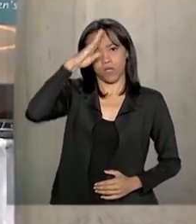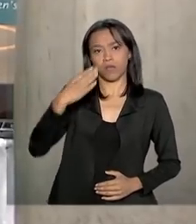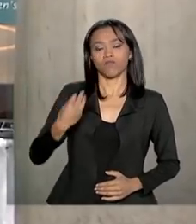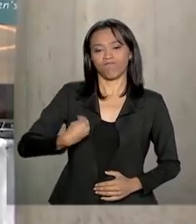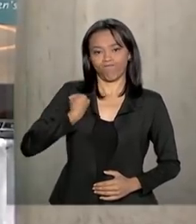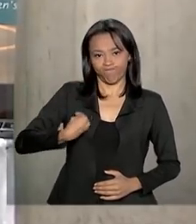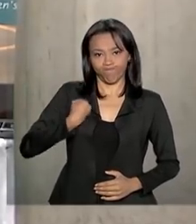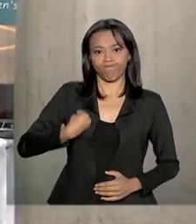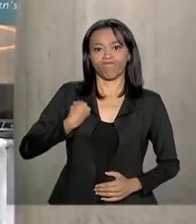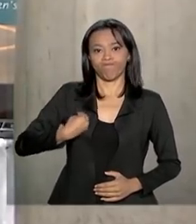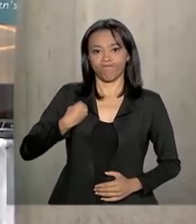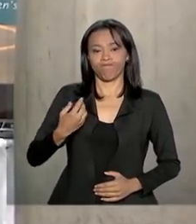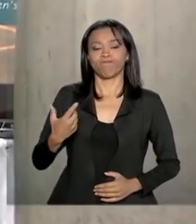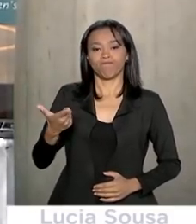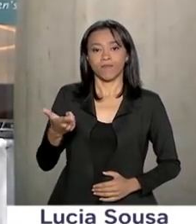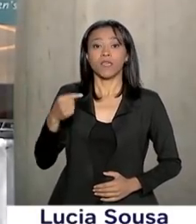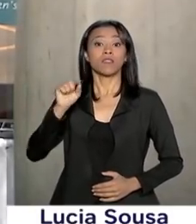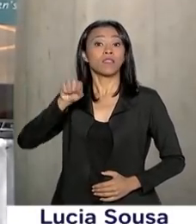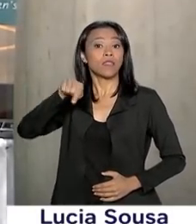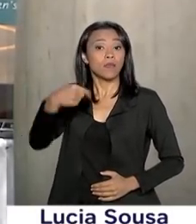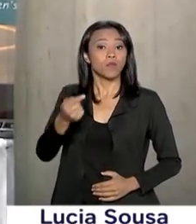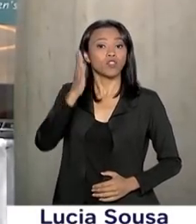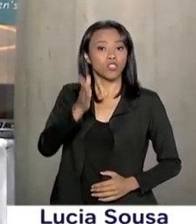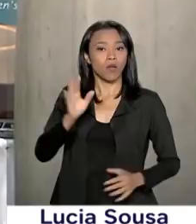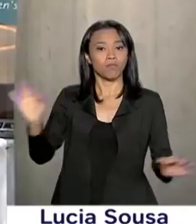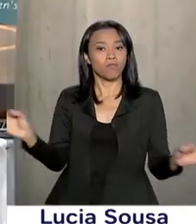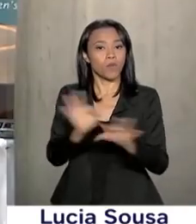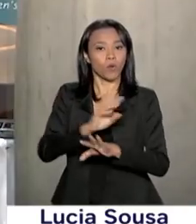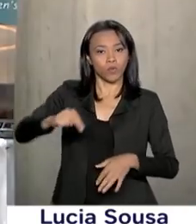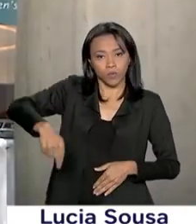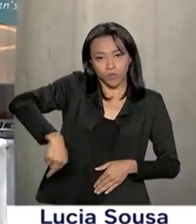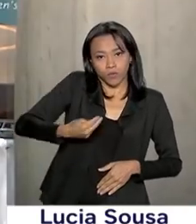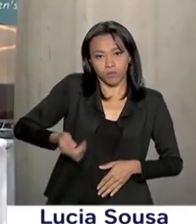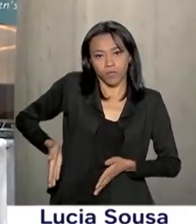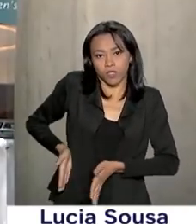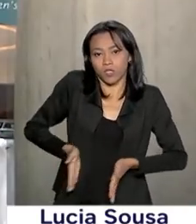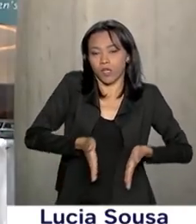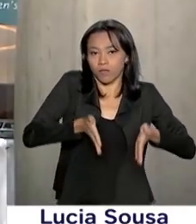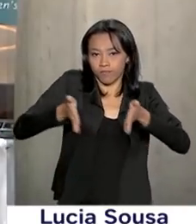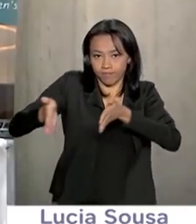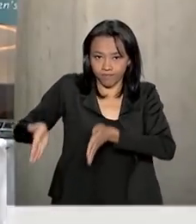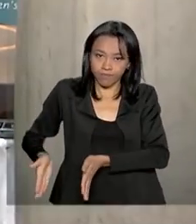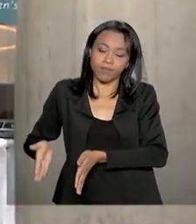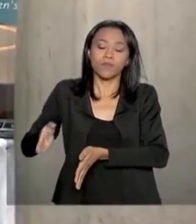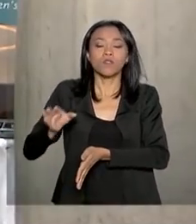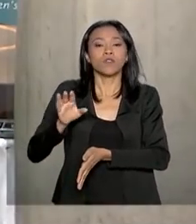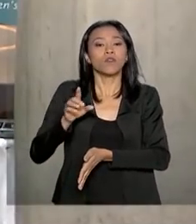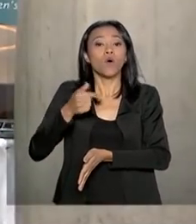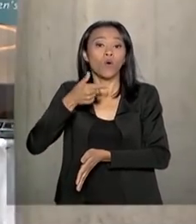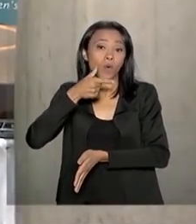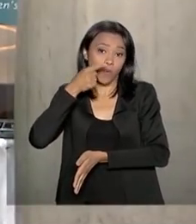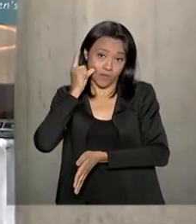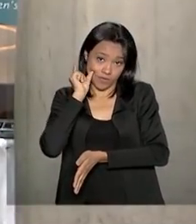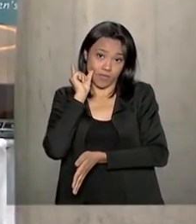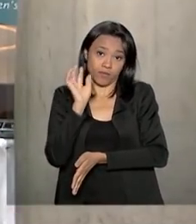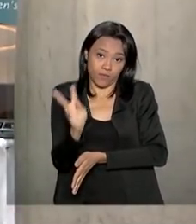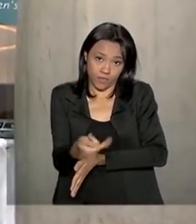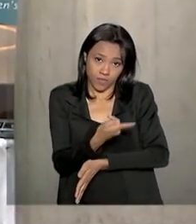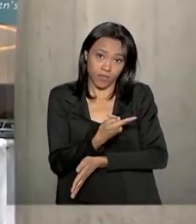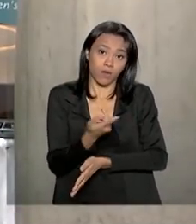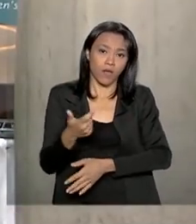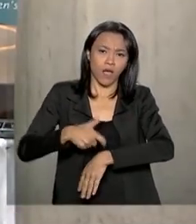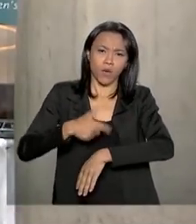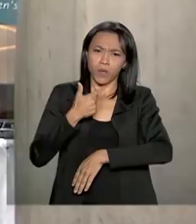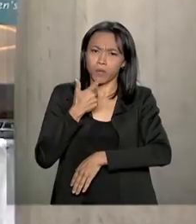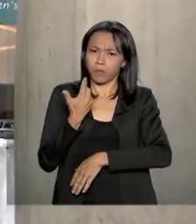internado depois de se submeter à cirurgia de retirada da bolsa de colostomia no dia de ontem. Agora há pouco, por volta de